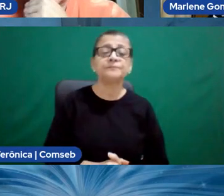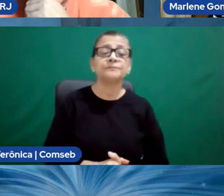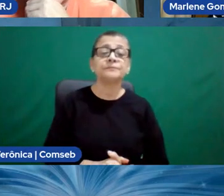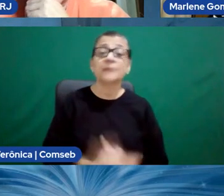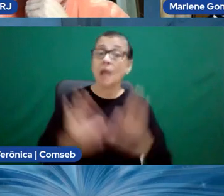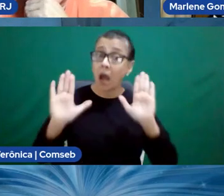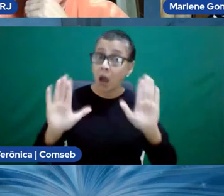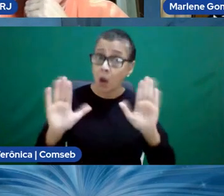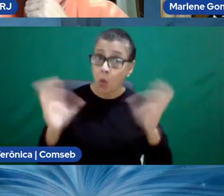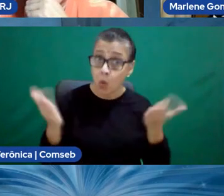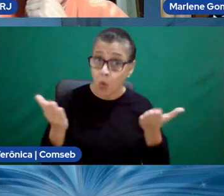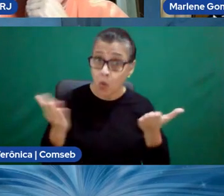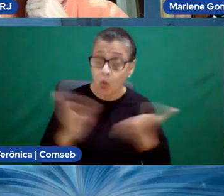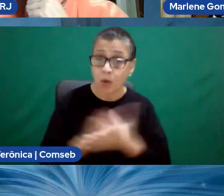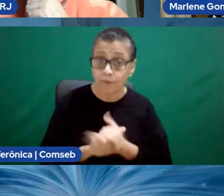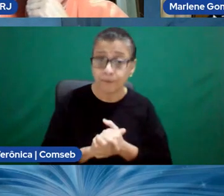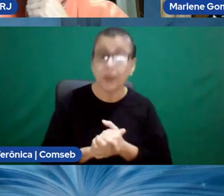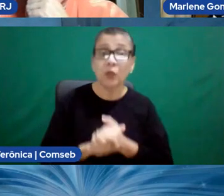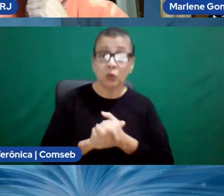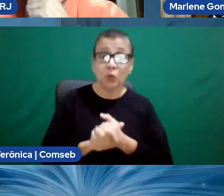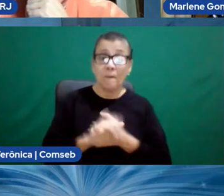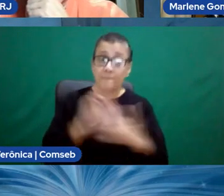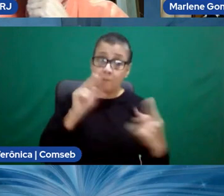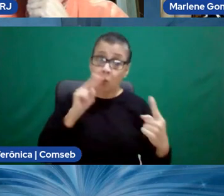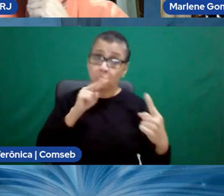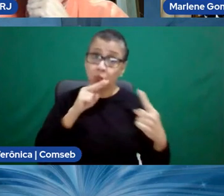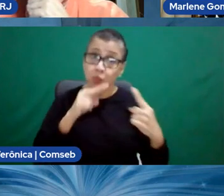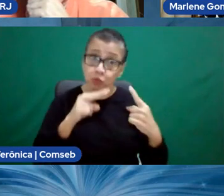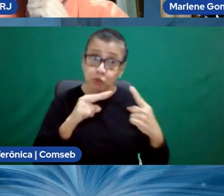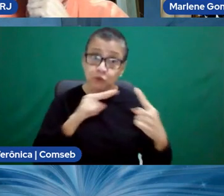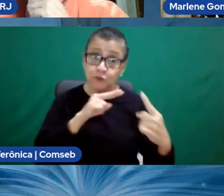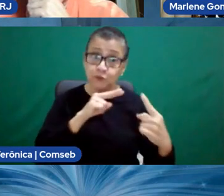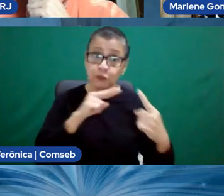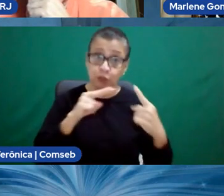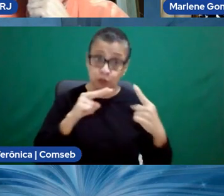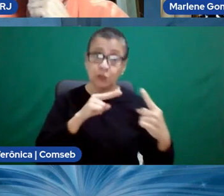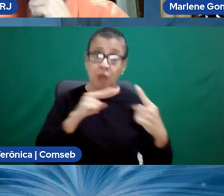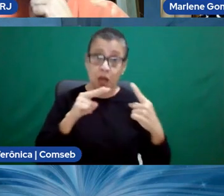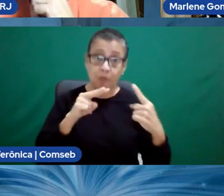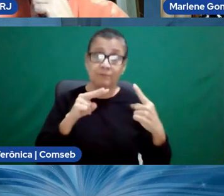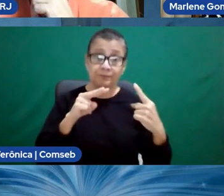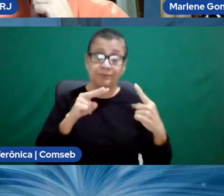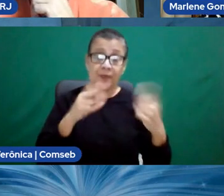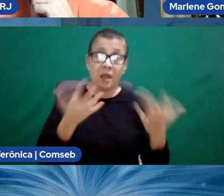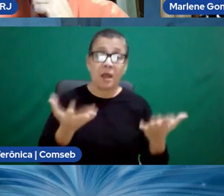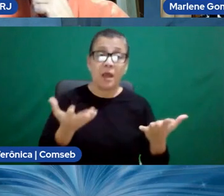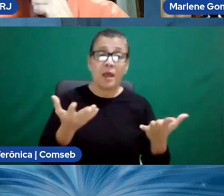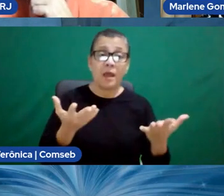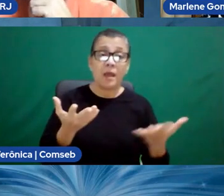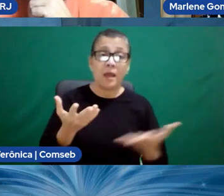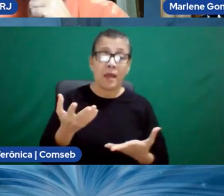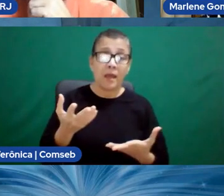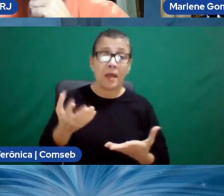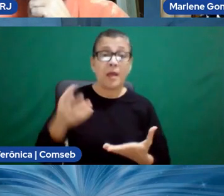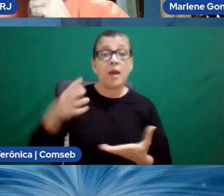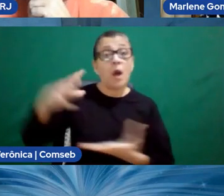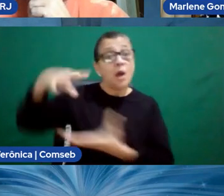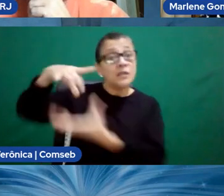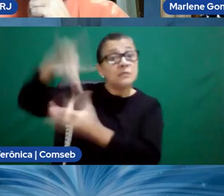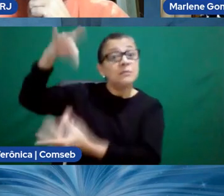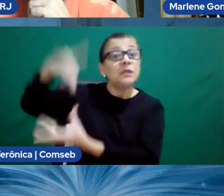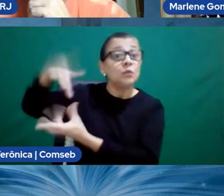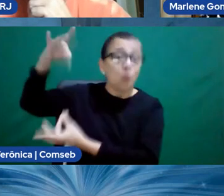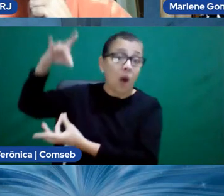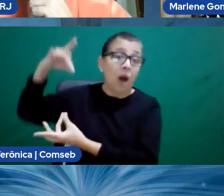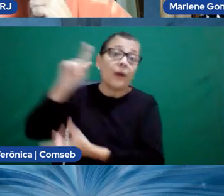Agora, do ponto de vista orgânico, do ponto de vista, do ponto de vista espiritual, fica mais difícil a gente